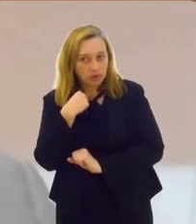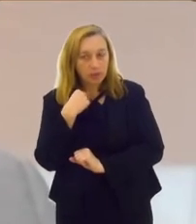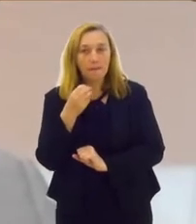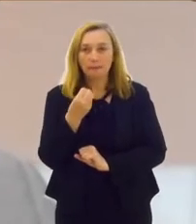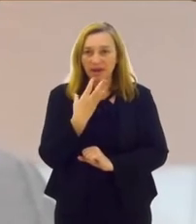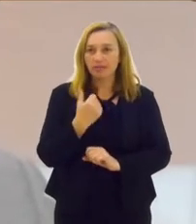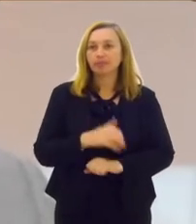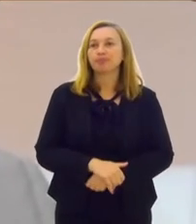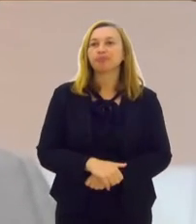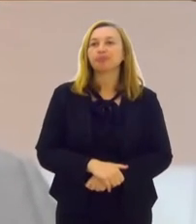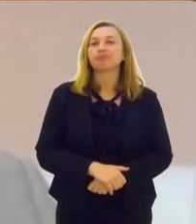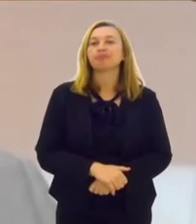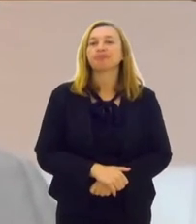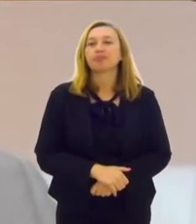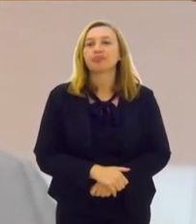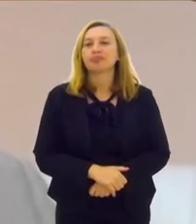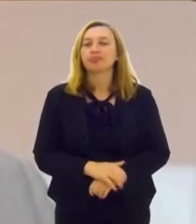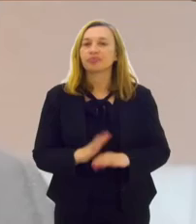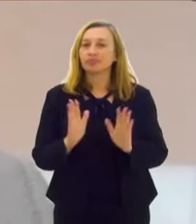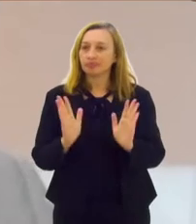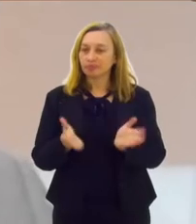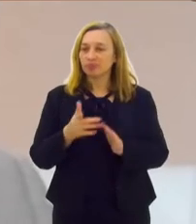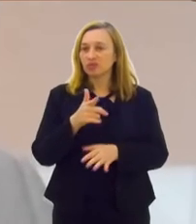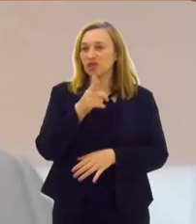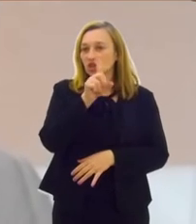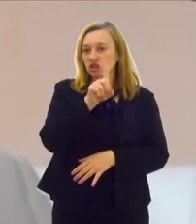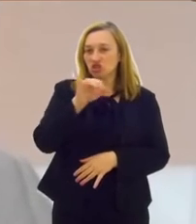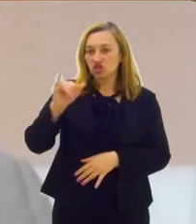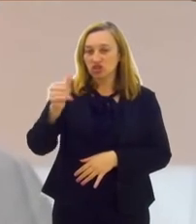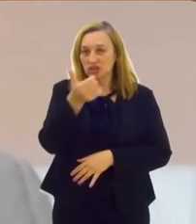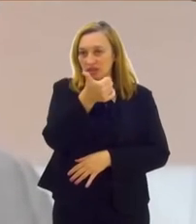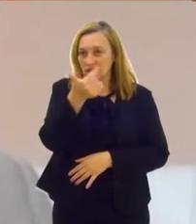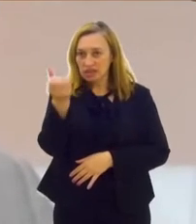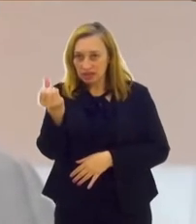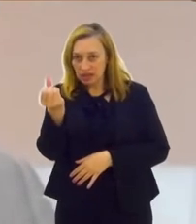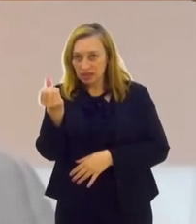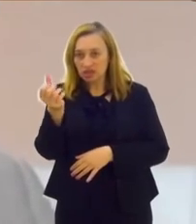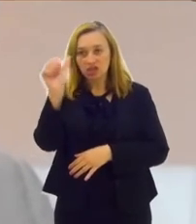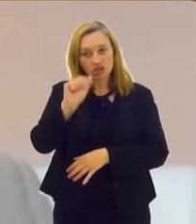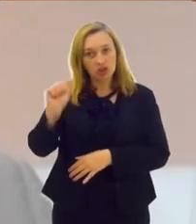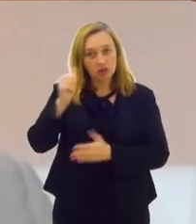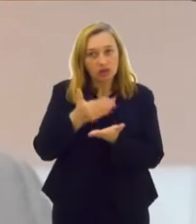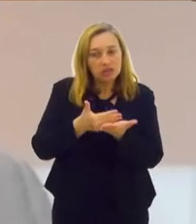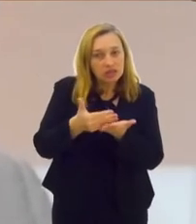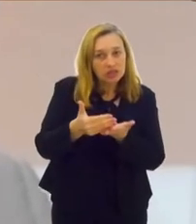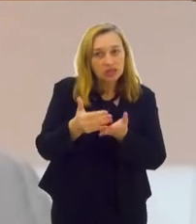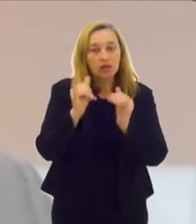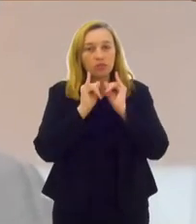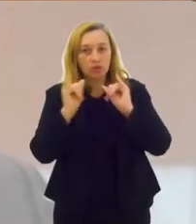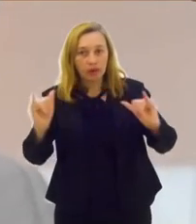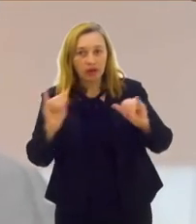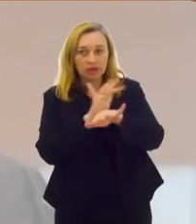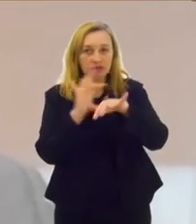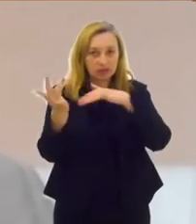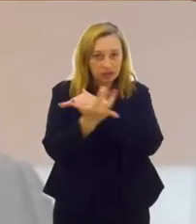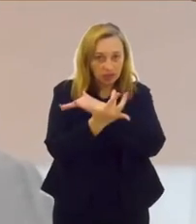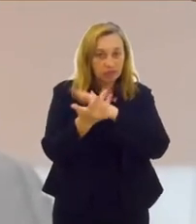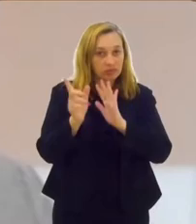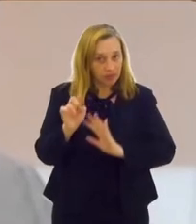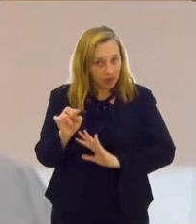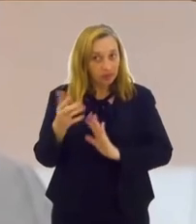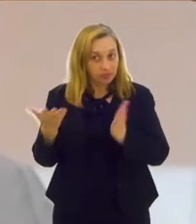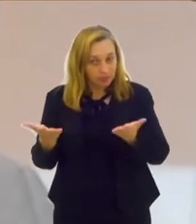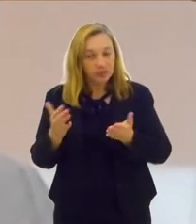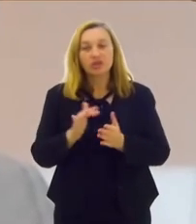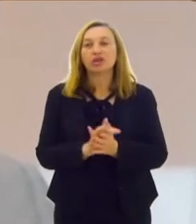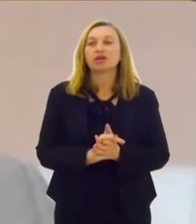pode. Bem, a gente vai agora no dia 16 de agosto começar no período de propaganda eleitoral na internet,